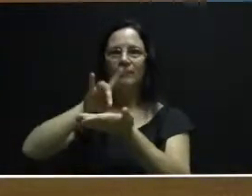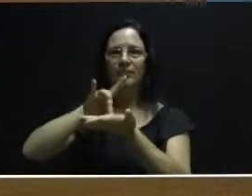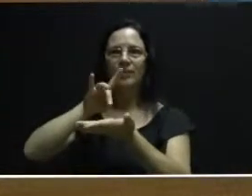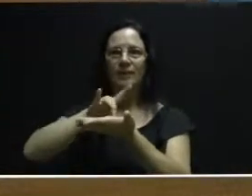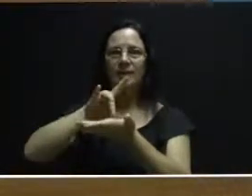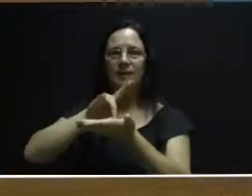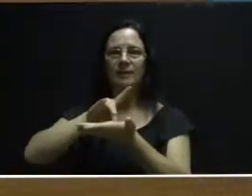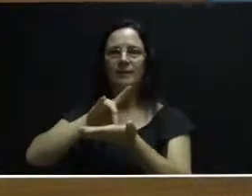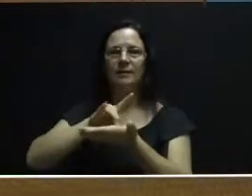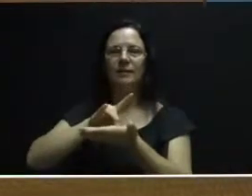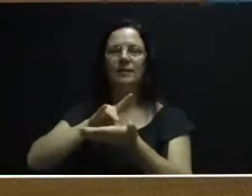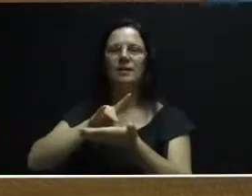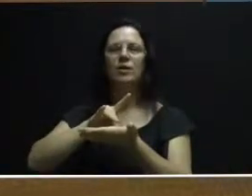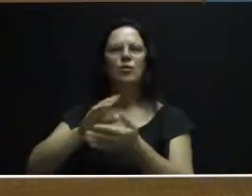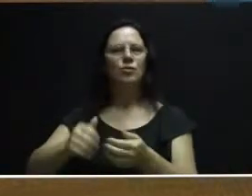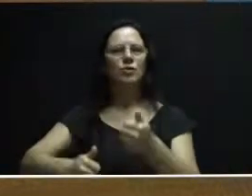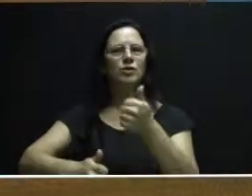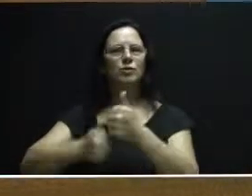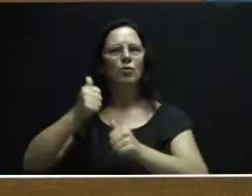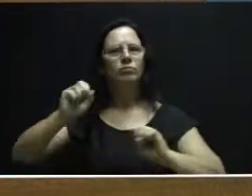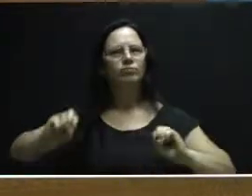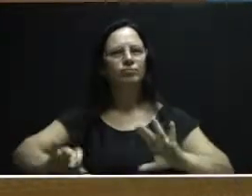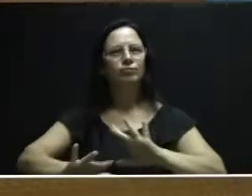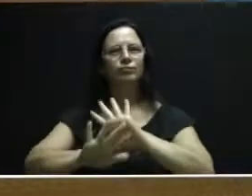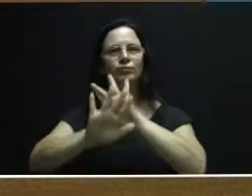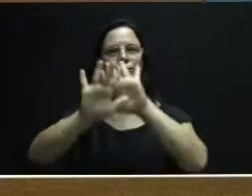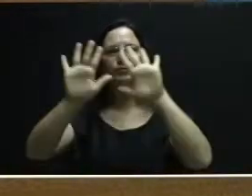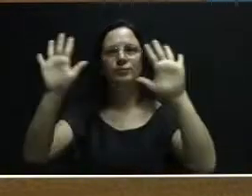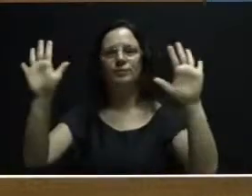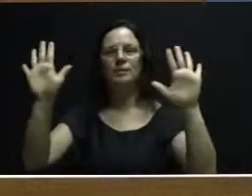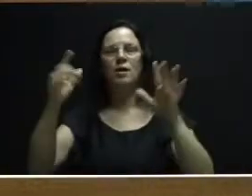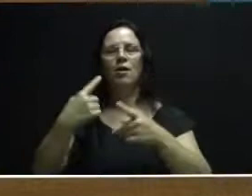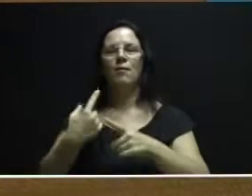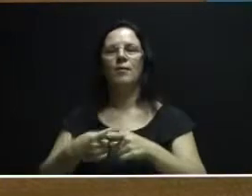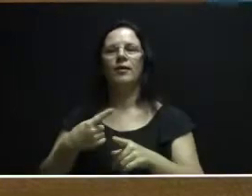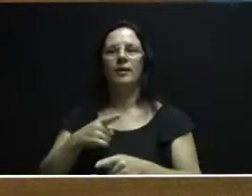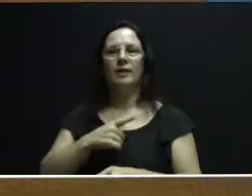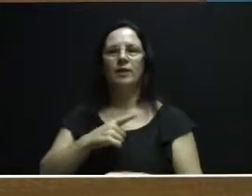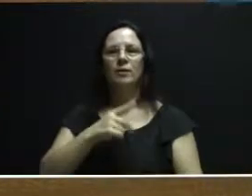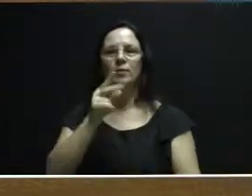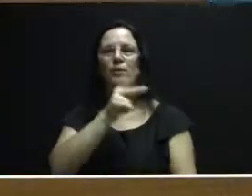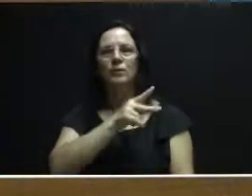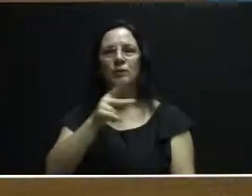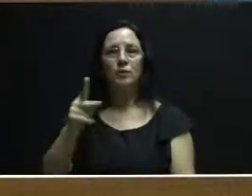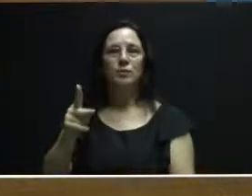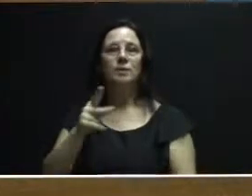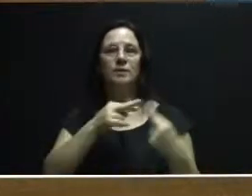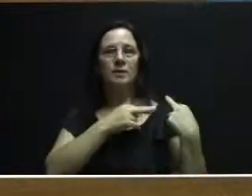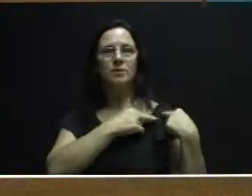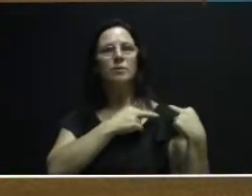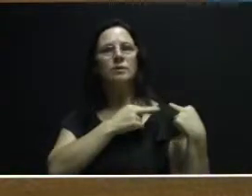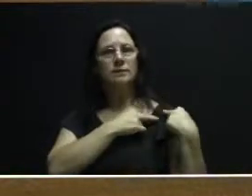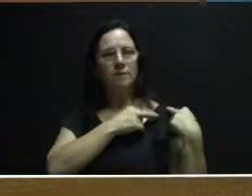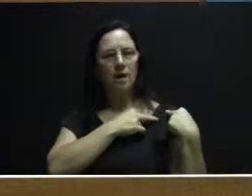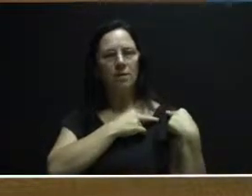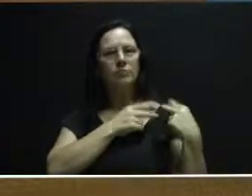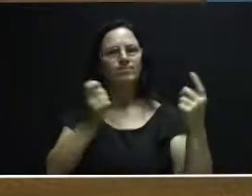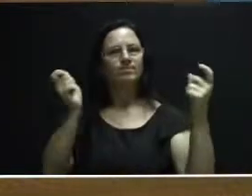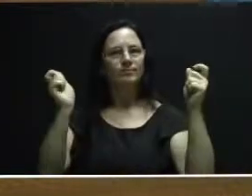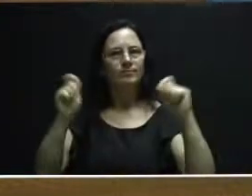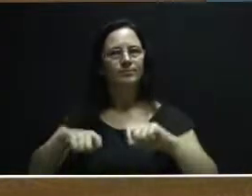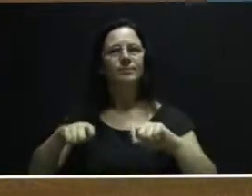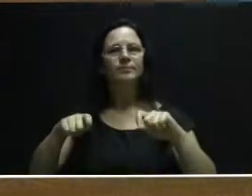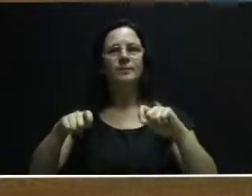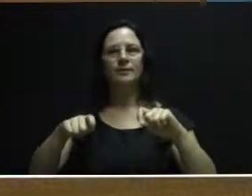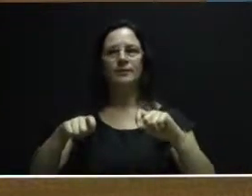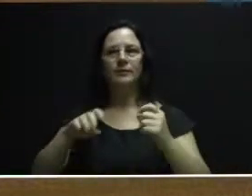esporte voltará a brilhar, sim, em Cubatão, porque nós temos professores responsáveis, professores capacitados